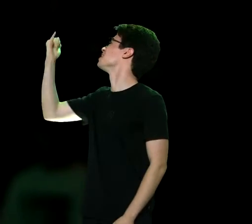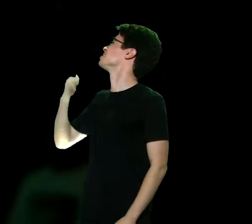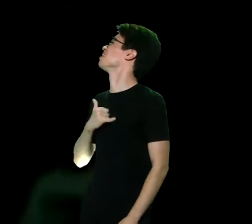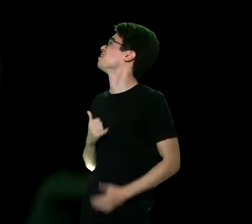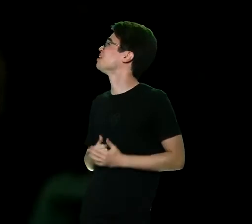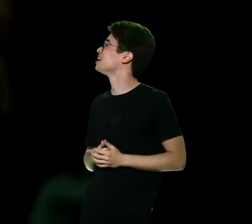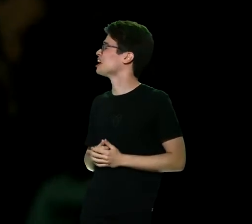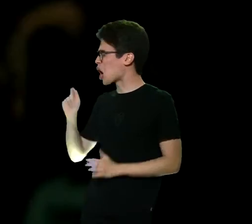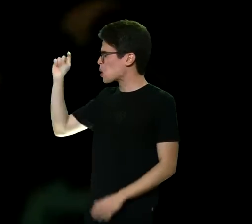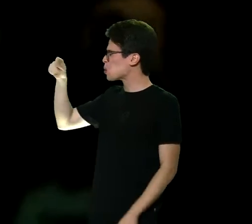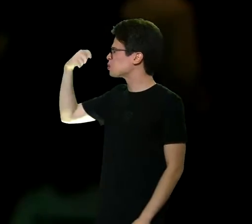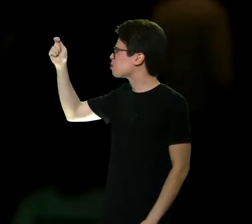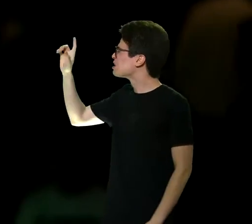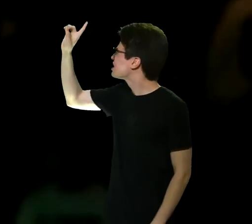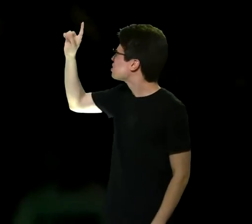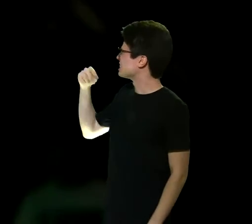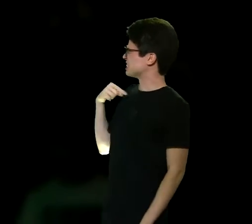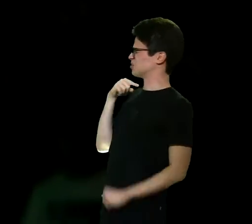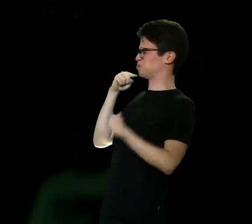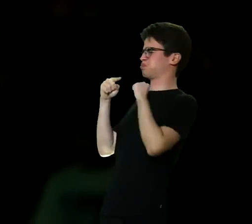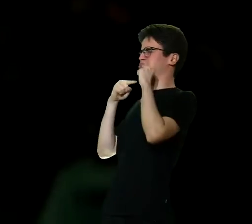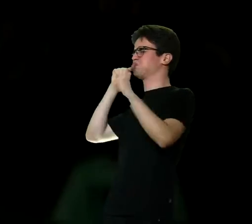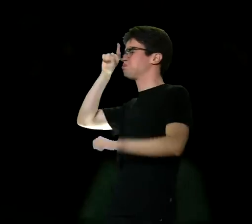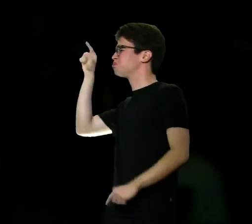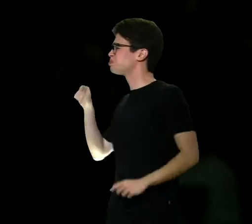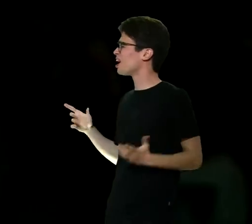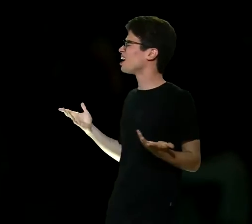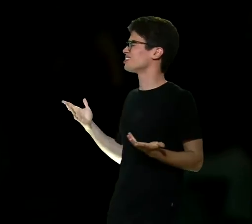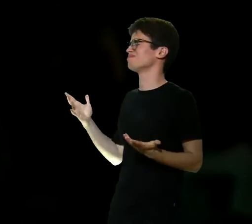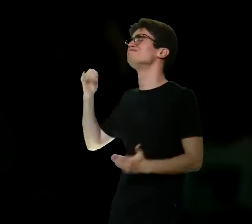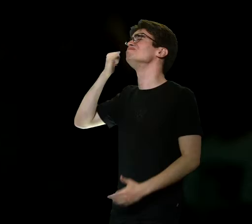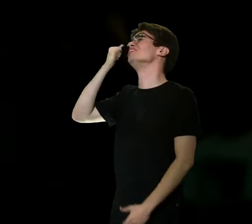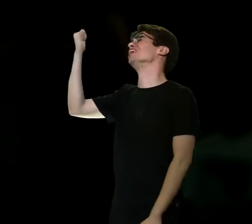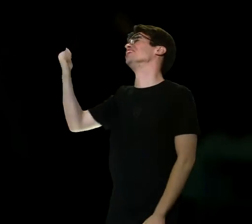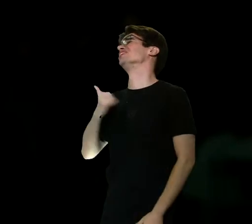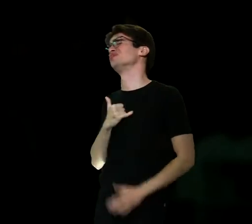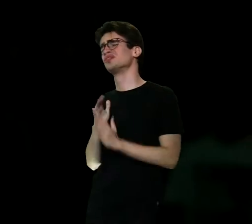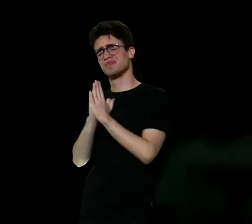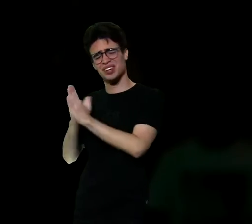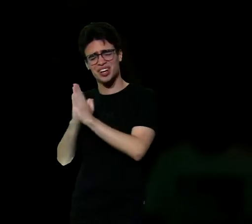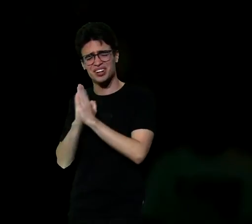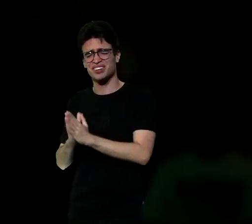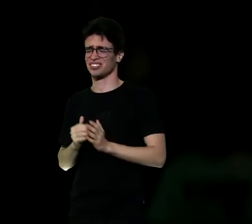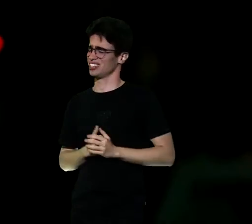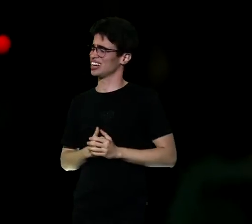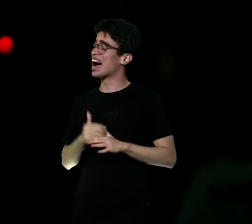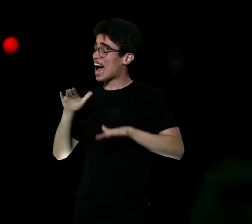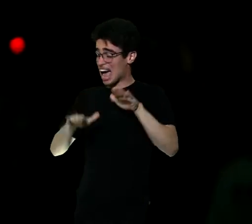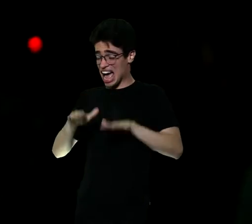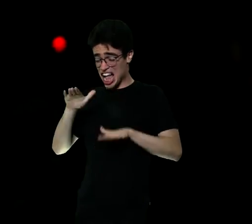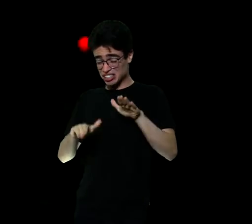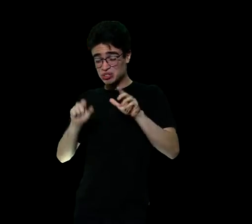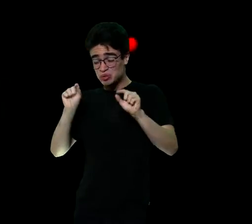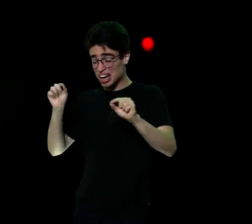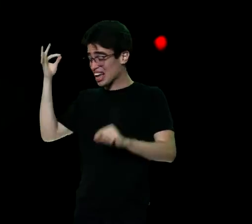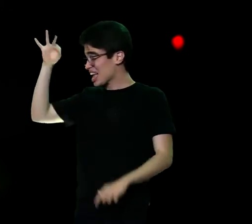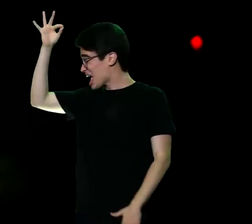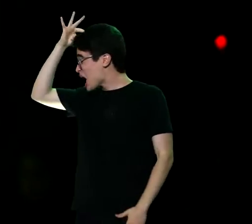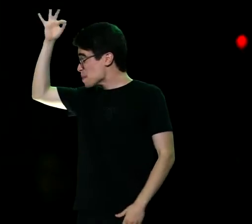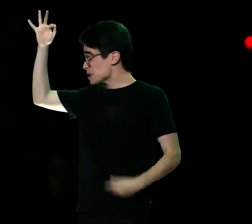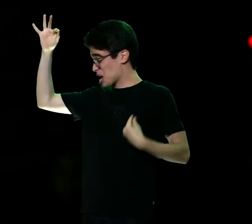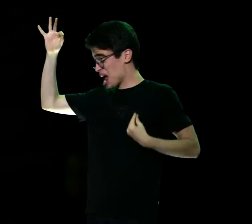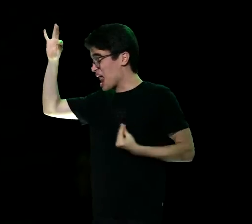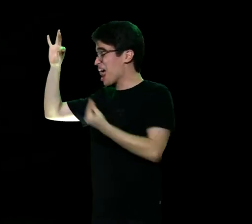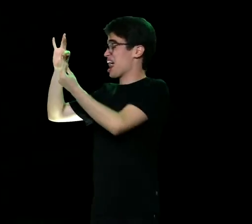caráter do Senhor. Nos perdoa pelas vezes que a gente não quer se entregar de fato ao Seu Espírito. A gente não